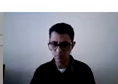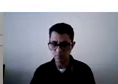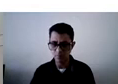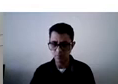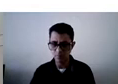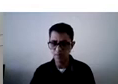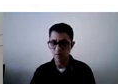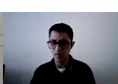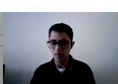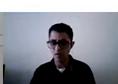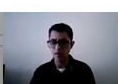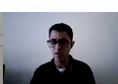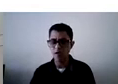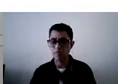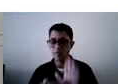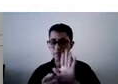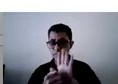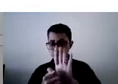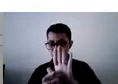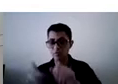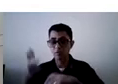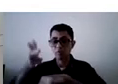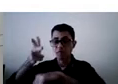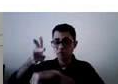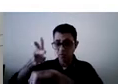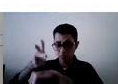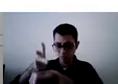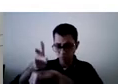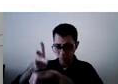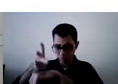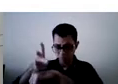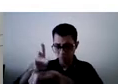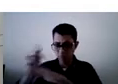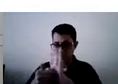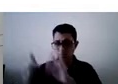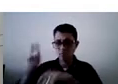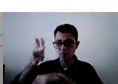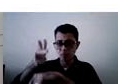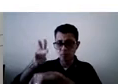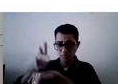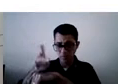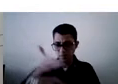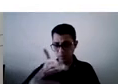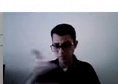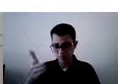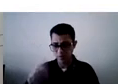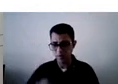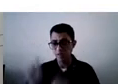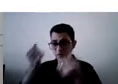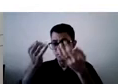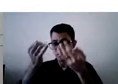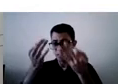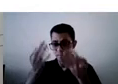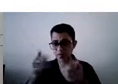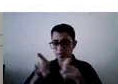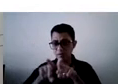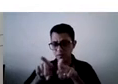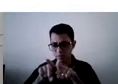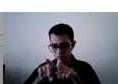Aqui eu trouxe um vídeo que é do Instituto Ayrton Senna e ela vai explicar também um